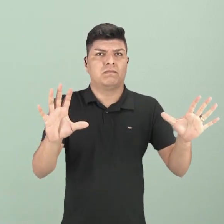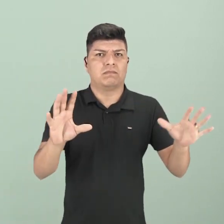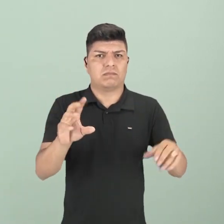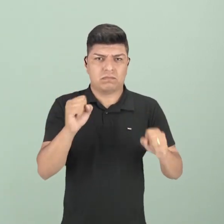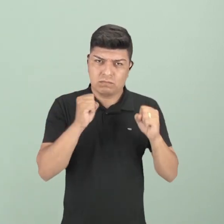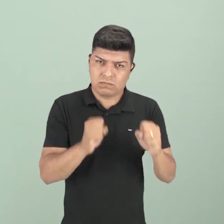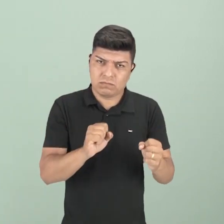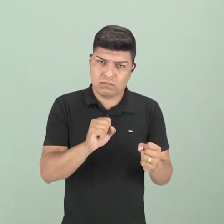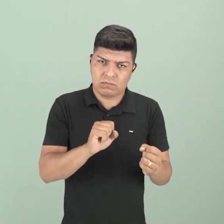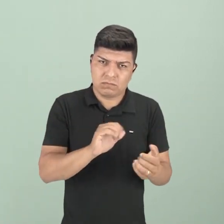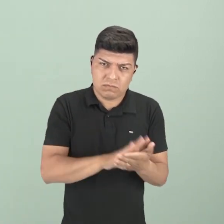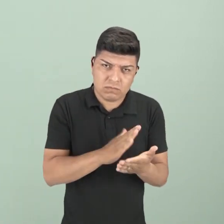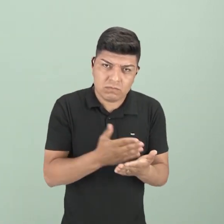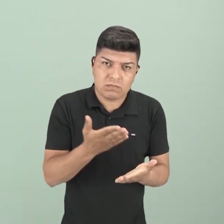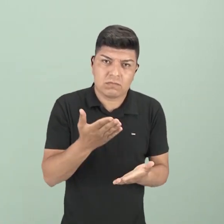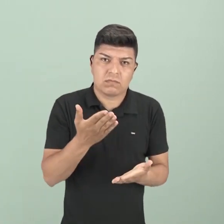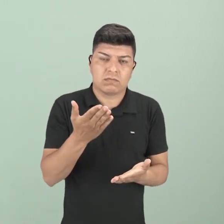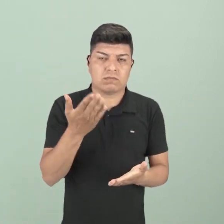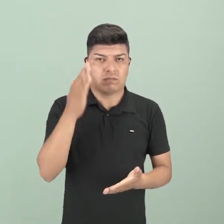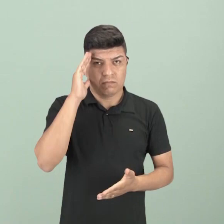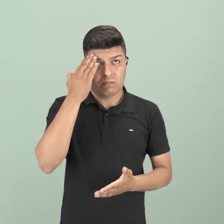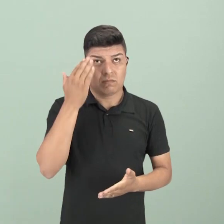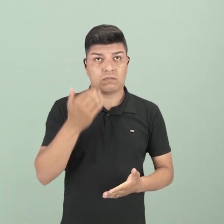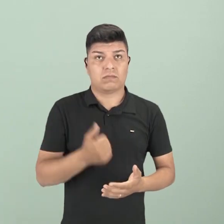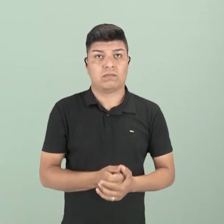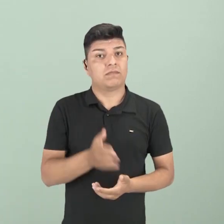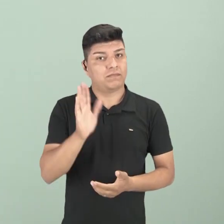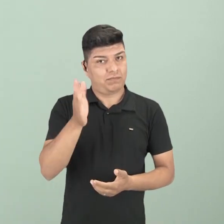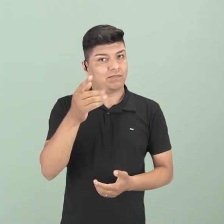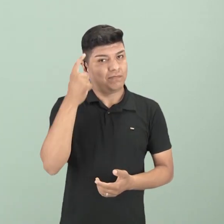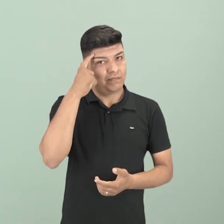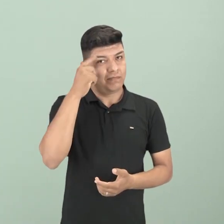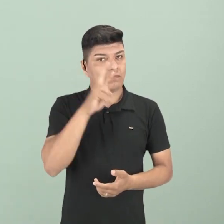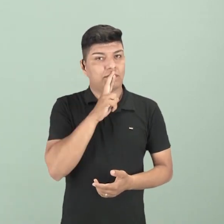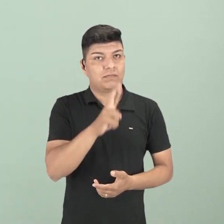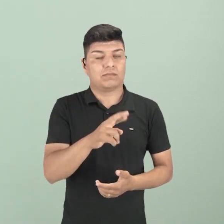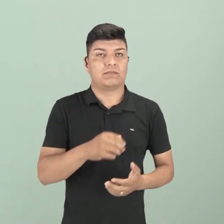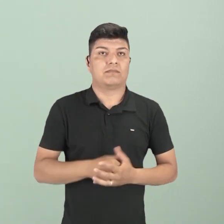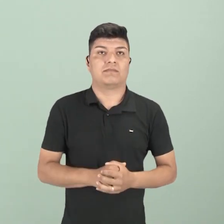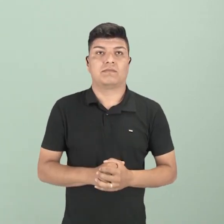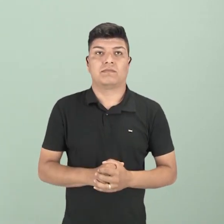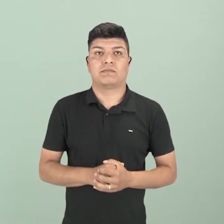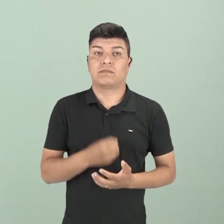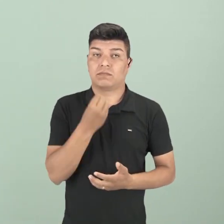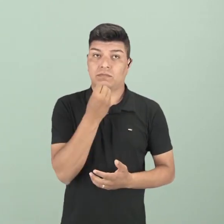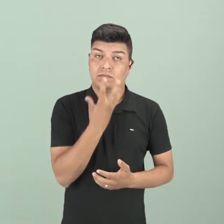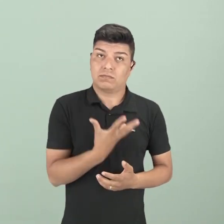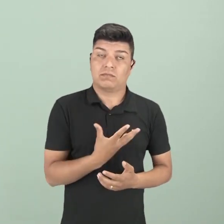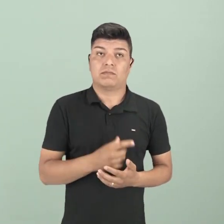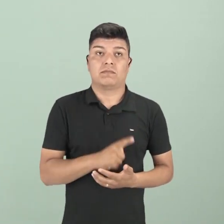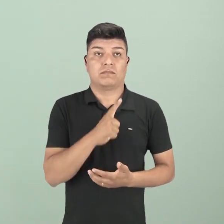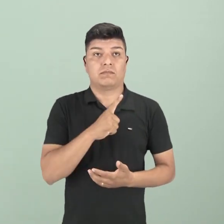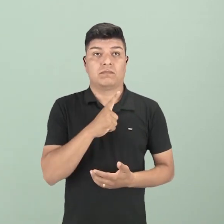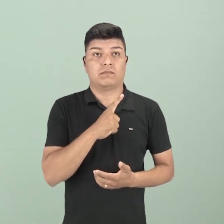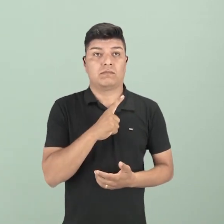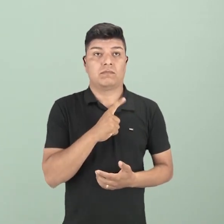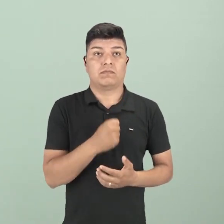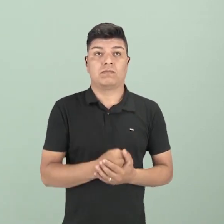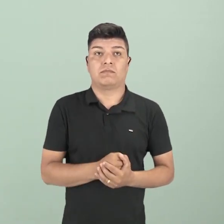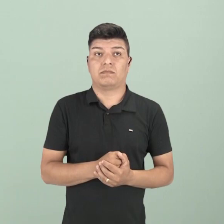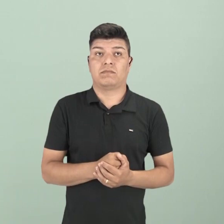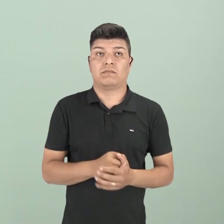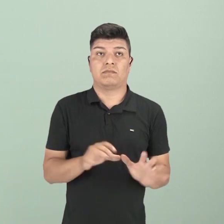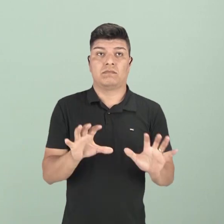que eu posso interpretar, seguir ou não? Já vamos pensar na resposta. Bom, ali nós temos